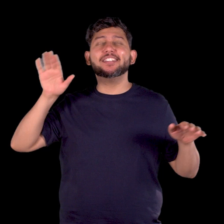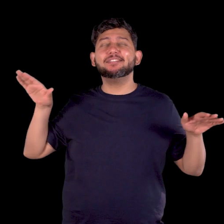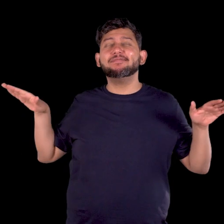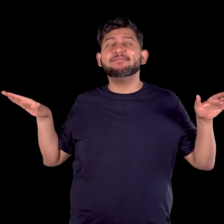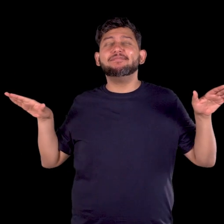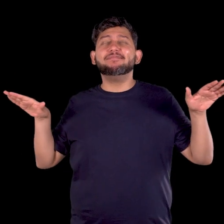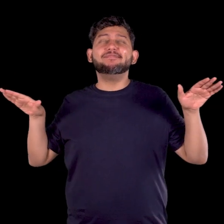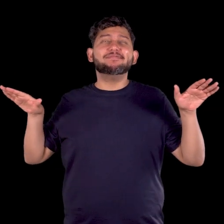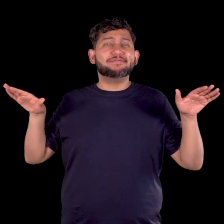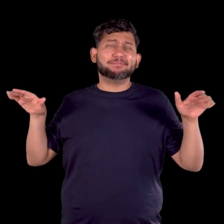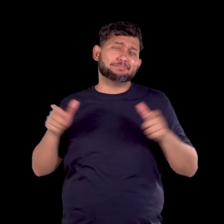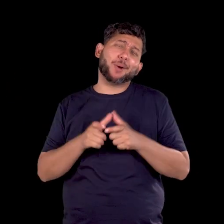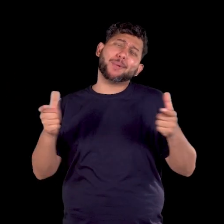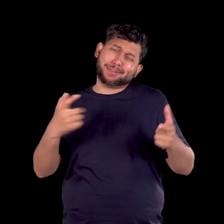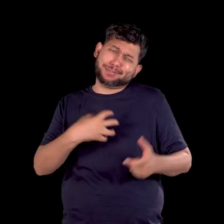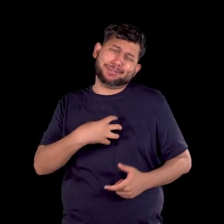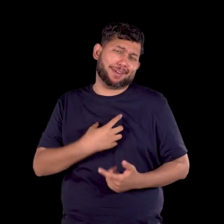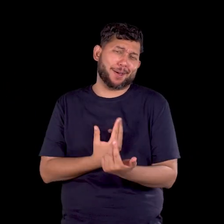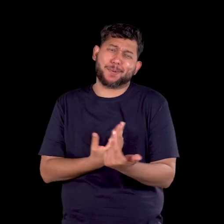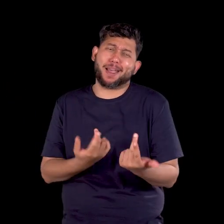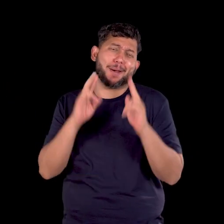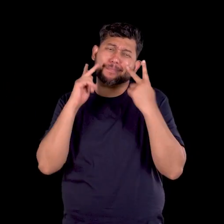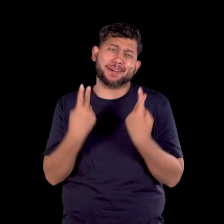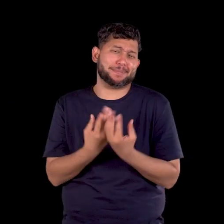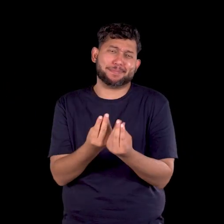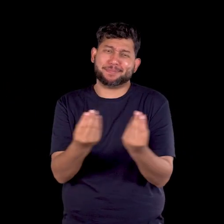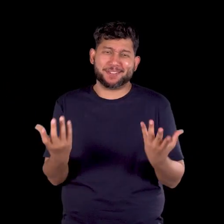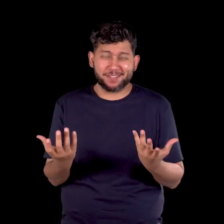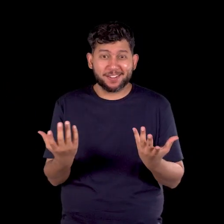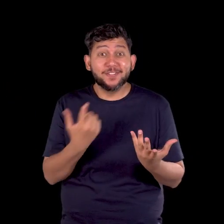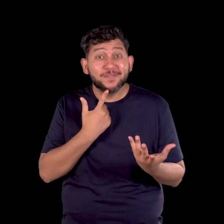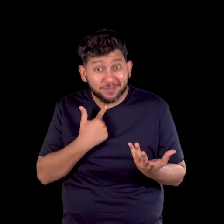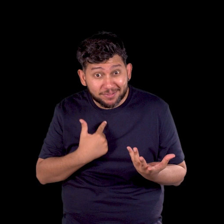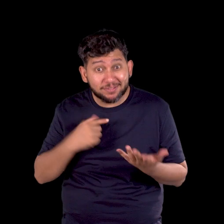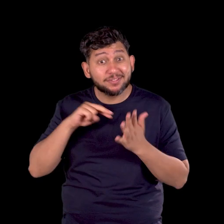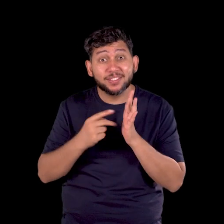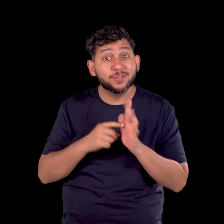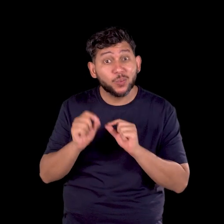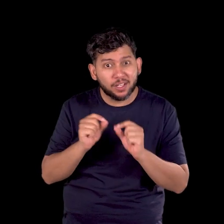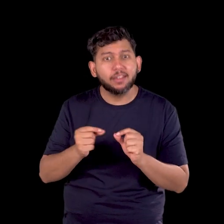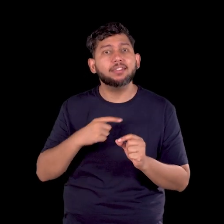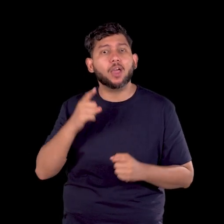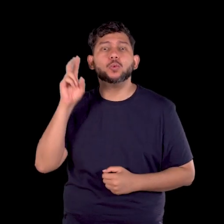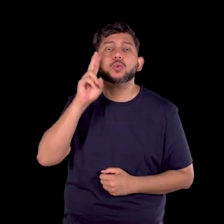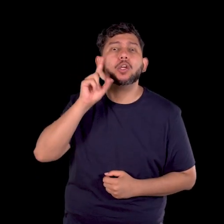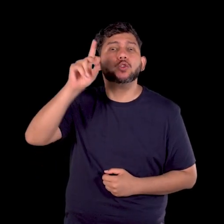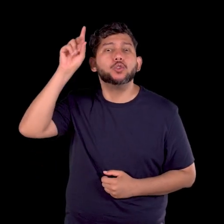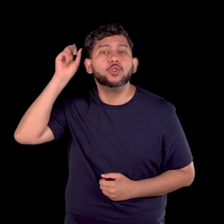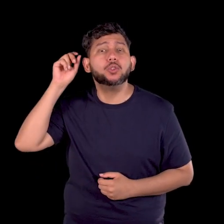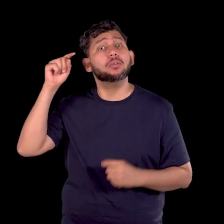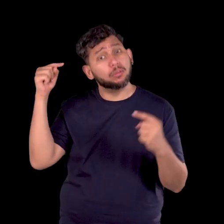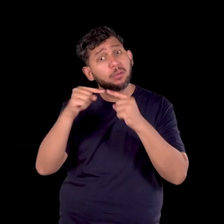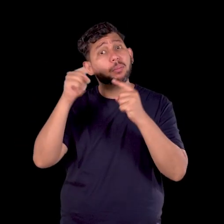céu, sempre foi um dos maiores sonhos do ser humano. E esse desejo primordial motivou a origem de mitos, histórias